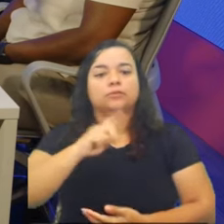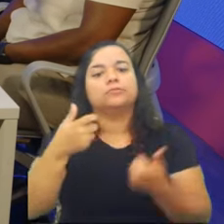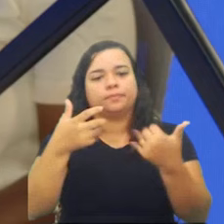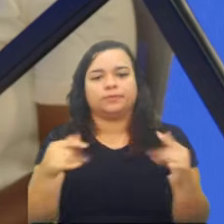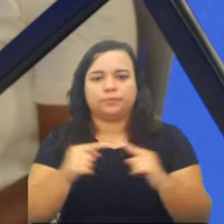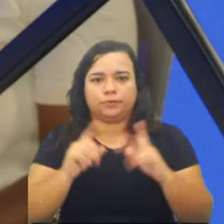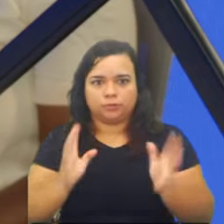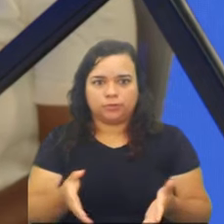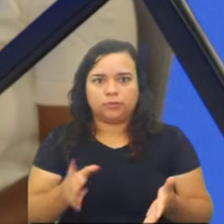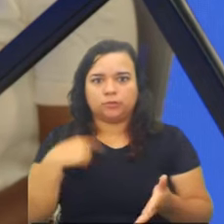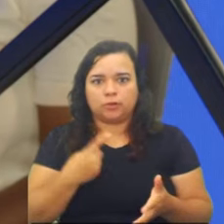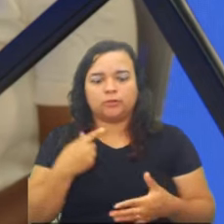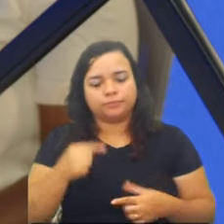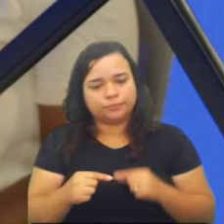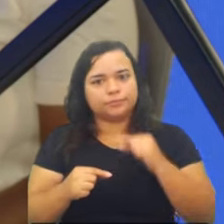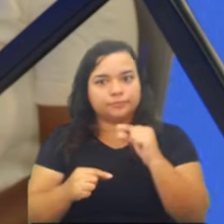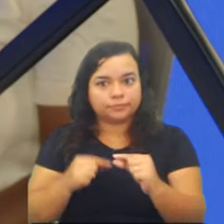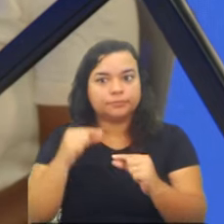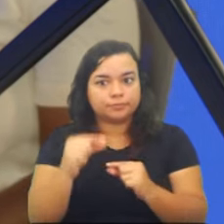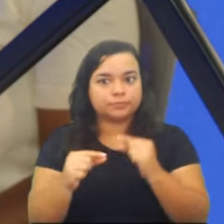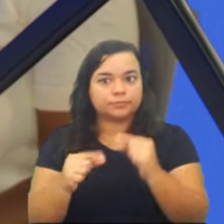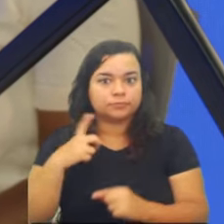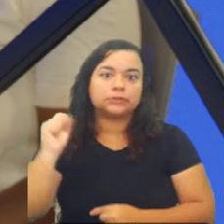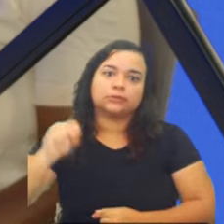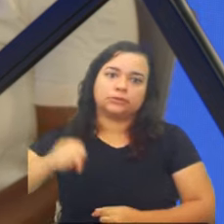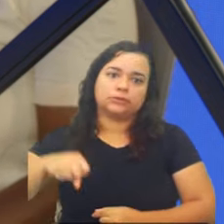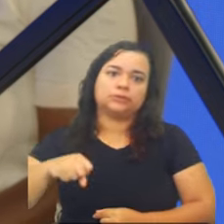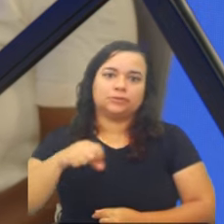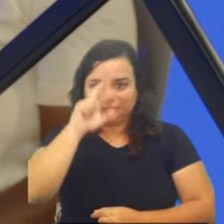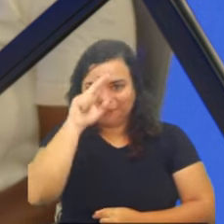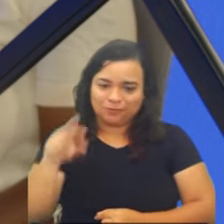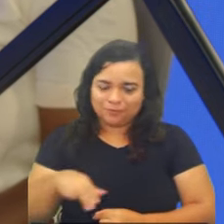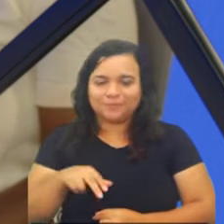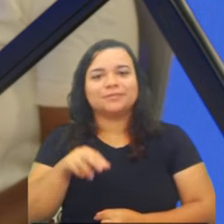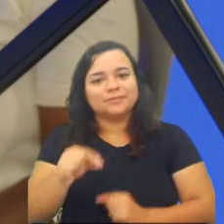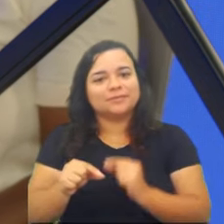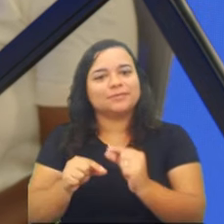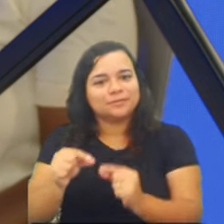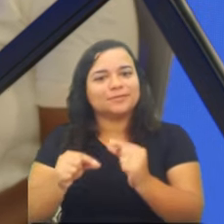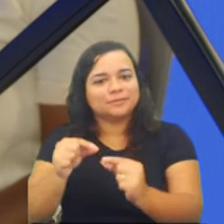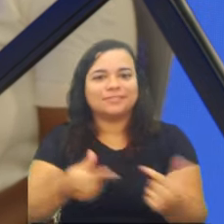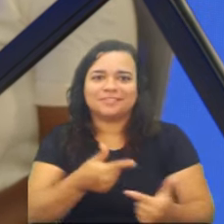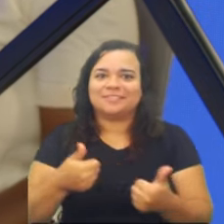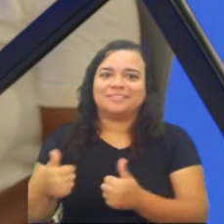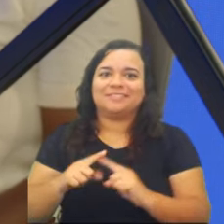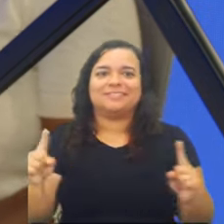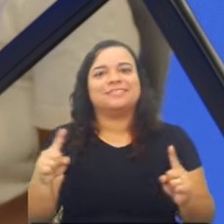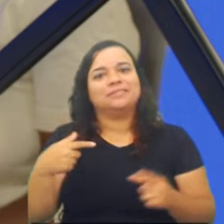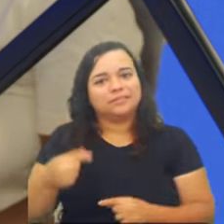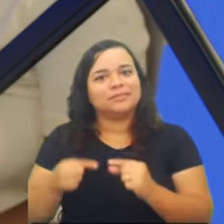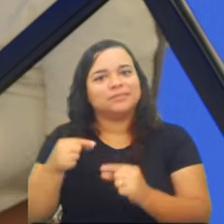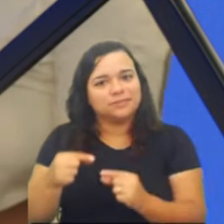é como eu falei a gente tem a passos lentos sim né a parte de formiguinha pare né formiguinha formiguinha trabalha bem